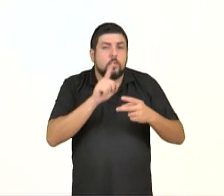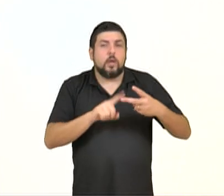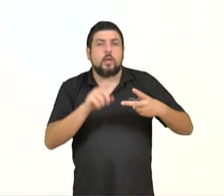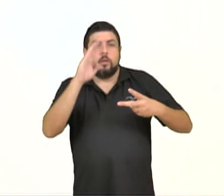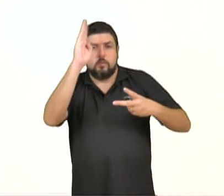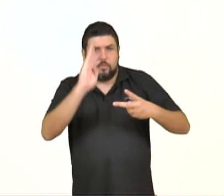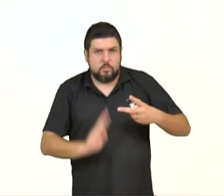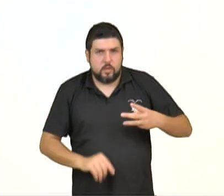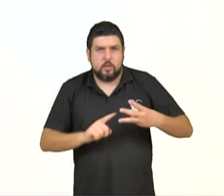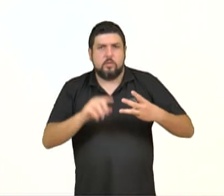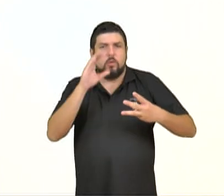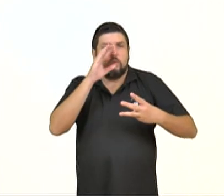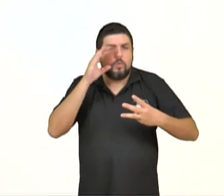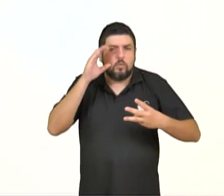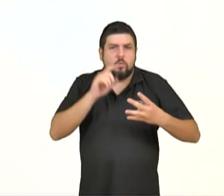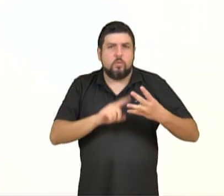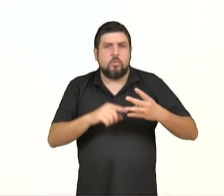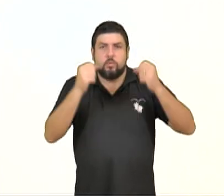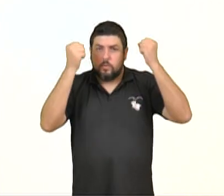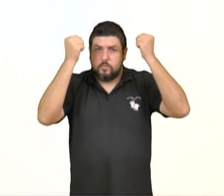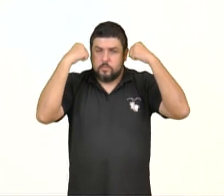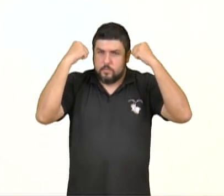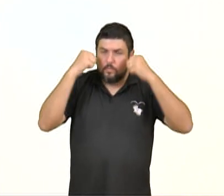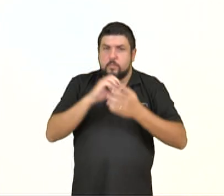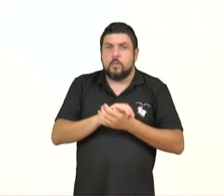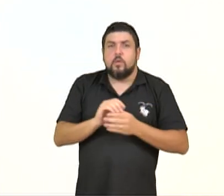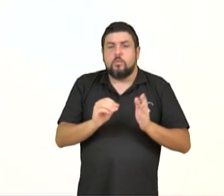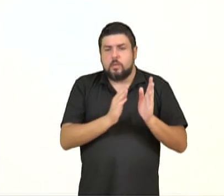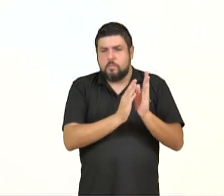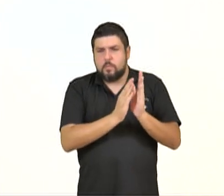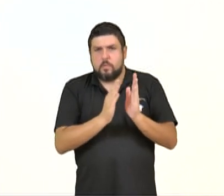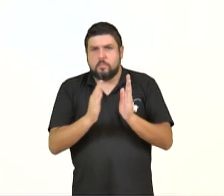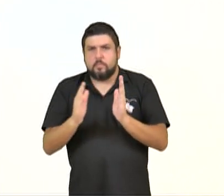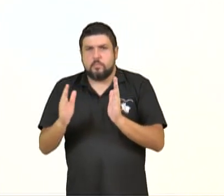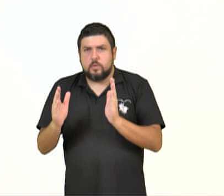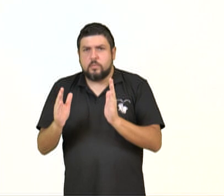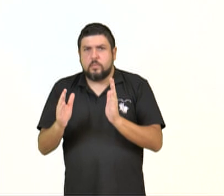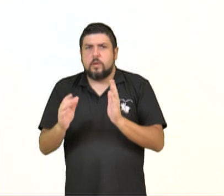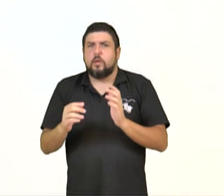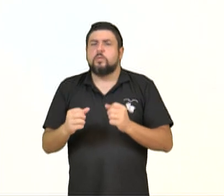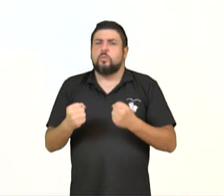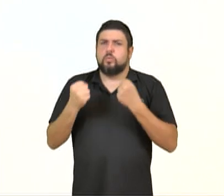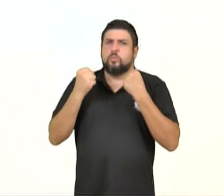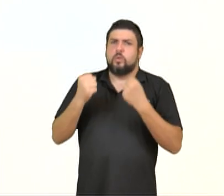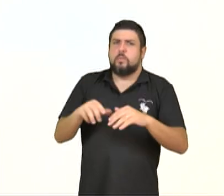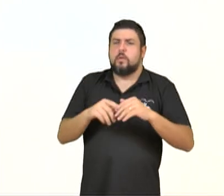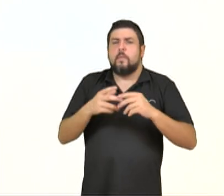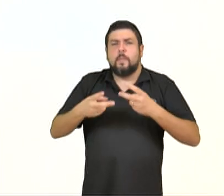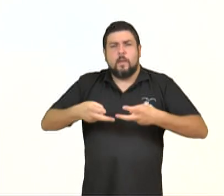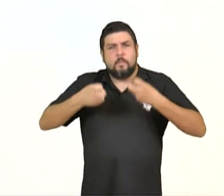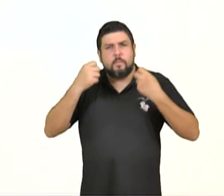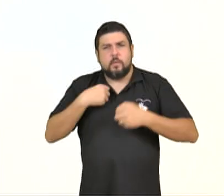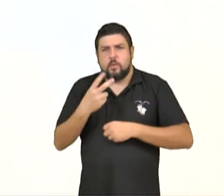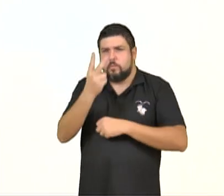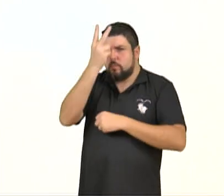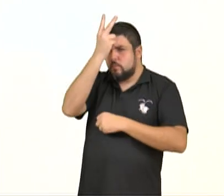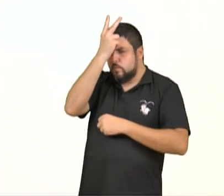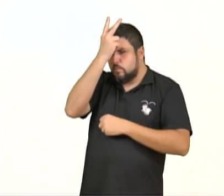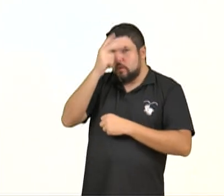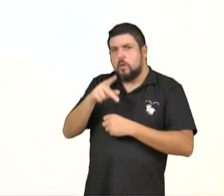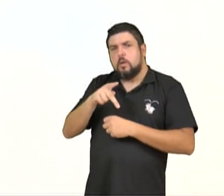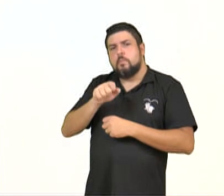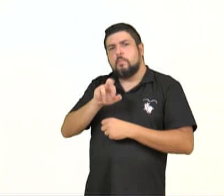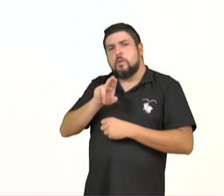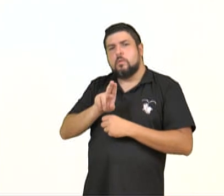também Colômbia, México, isso visível de maneira bem fechada e bem forte. Veja que o Peru apresenta um